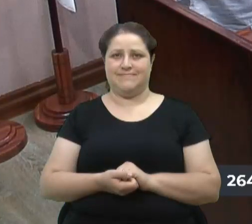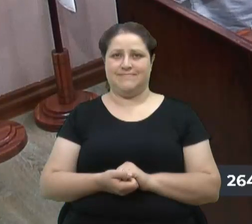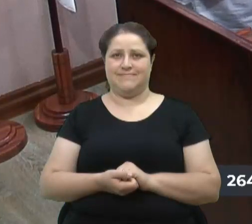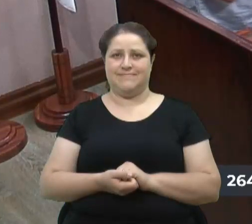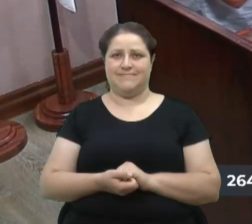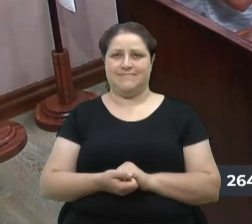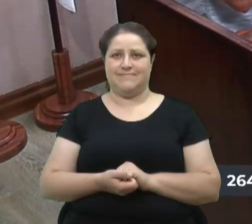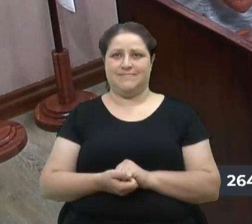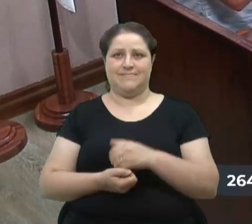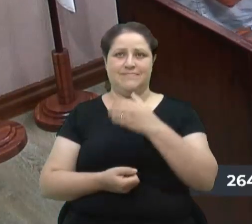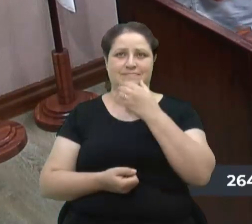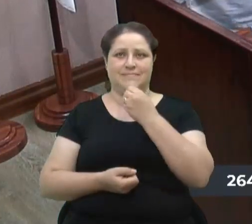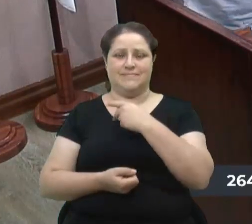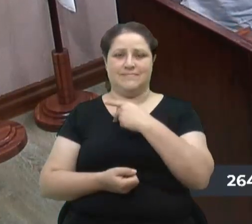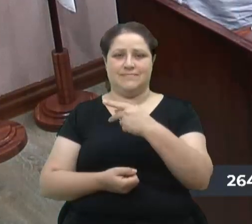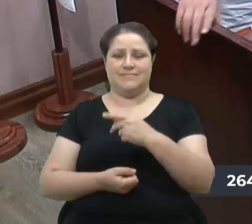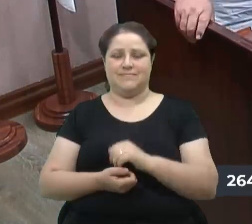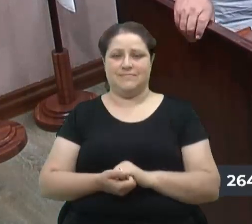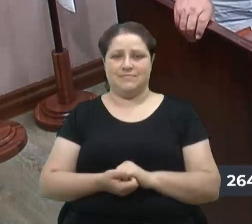Senhor presidente,